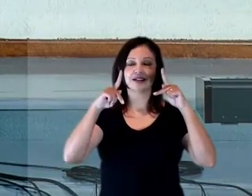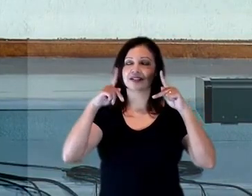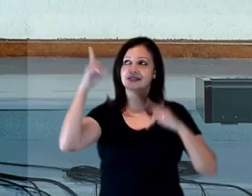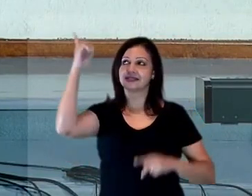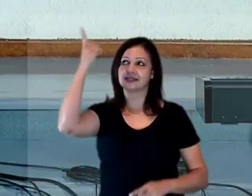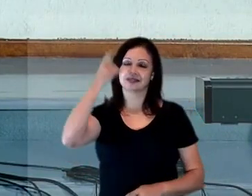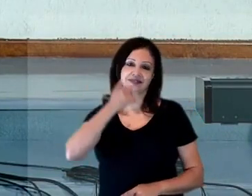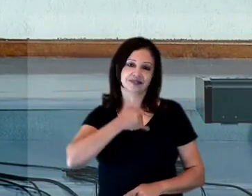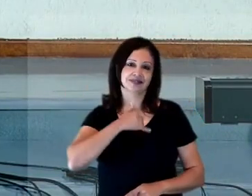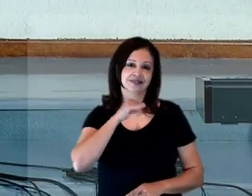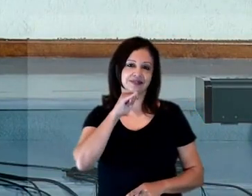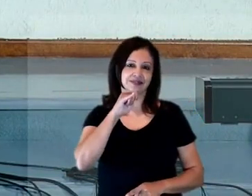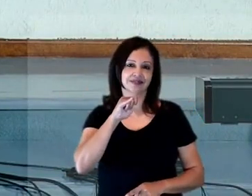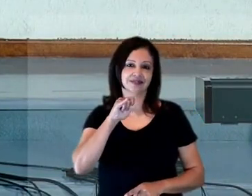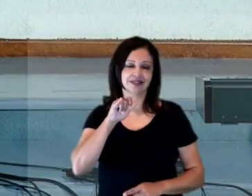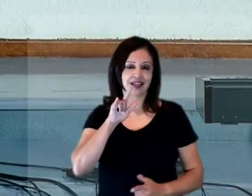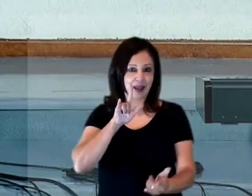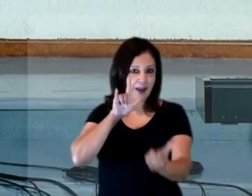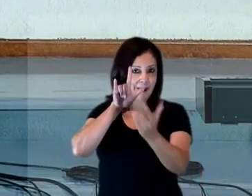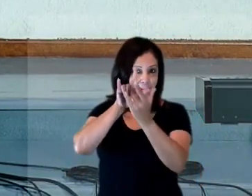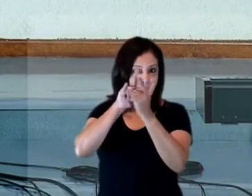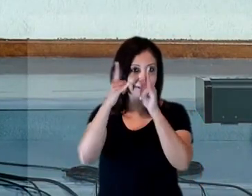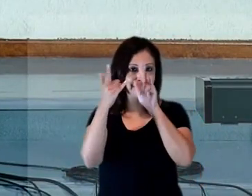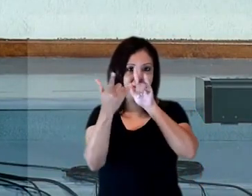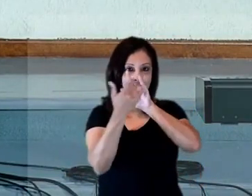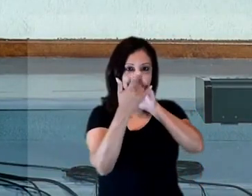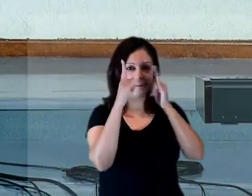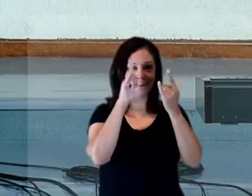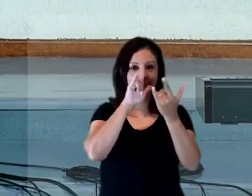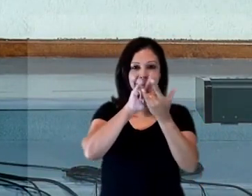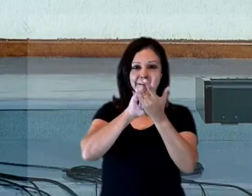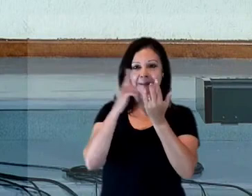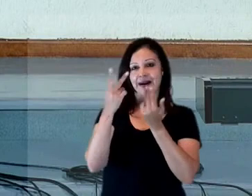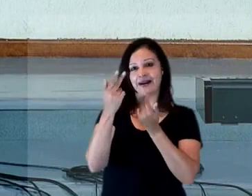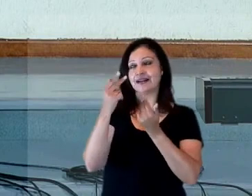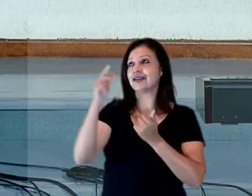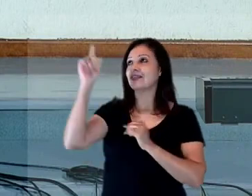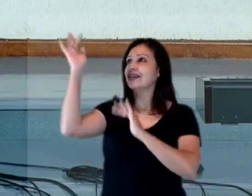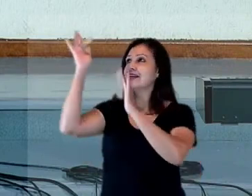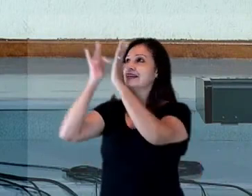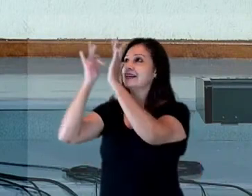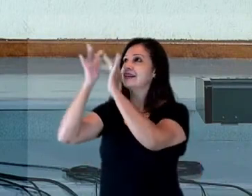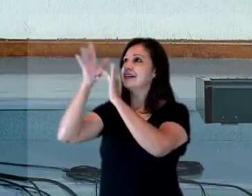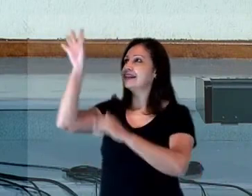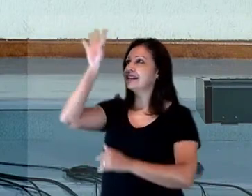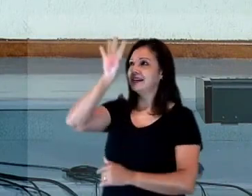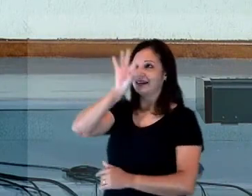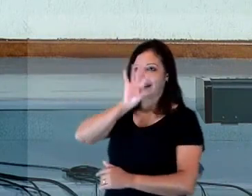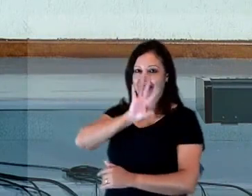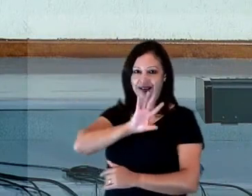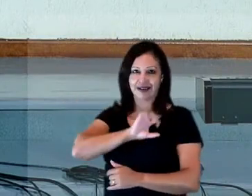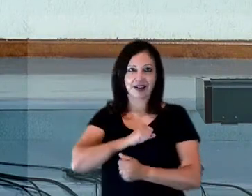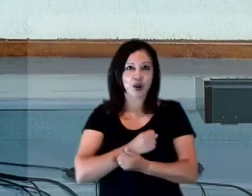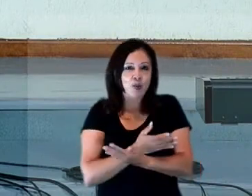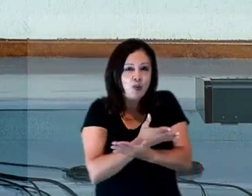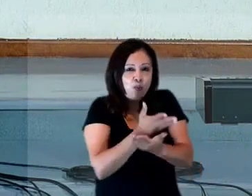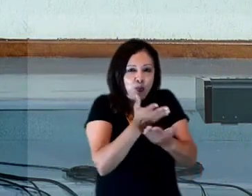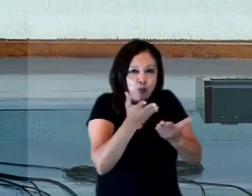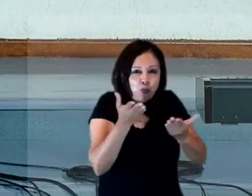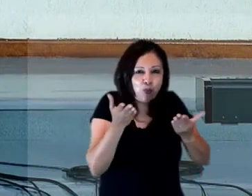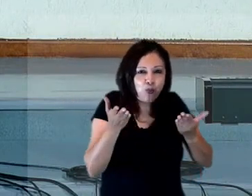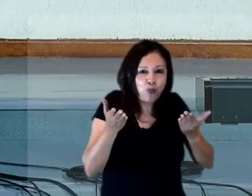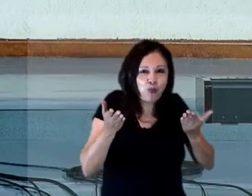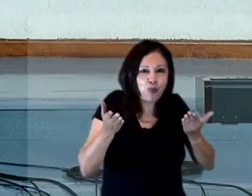trouxe. Amemos uns aos outros, com o amor que Cristo nos amou. Sejamos assim conhecidos, de fato e de